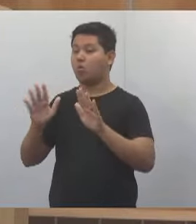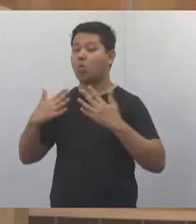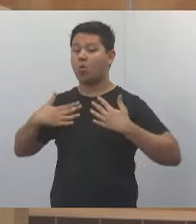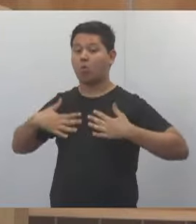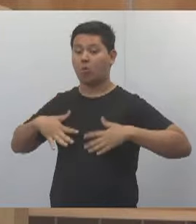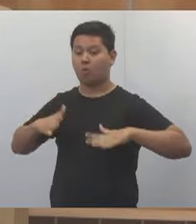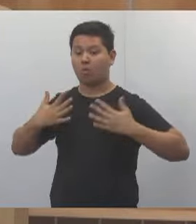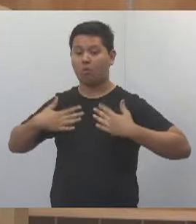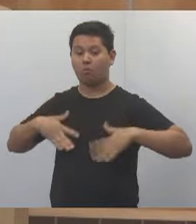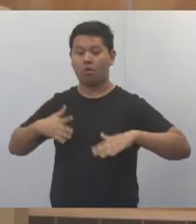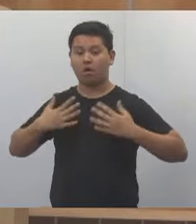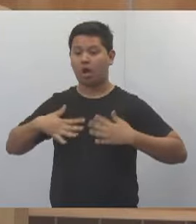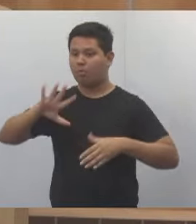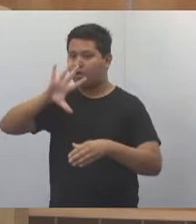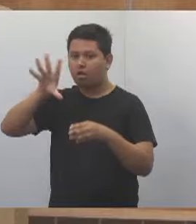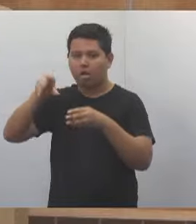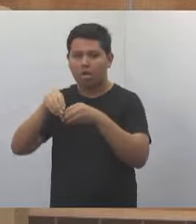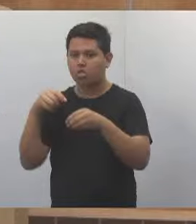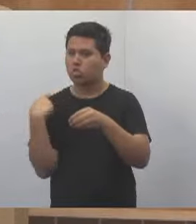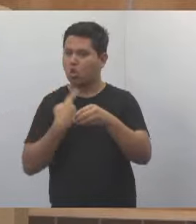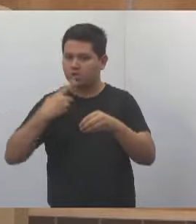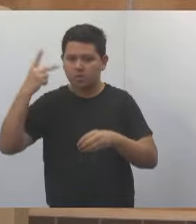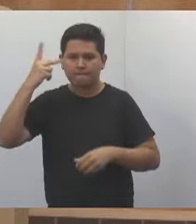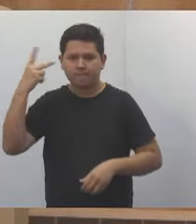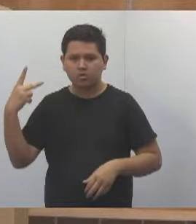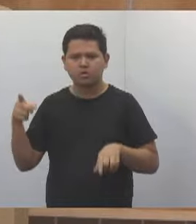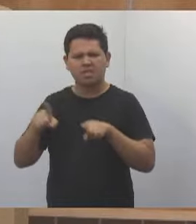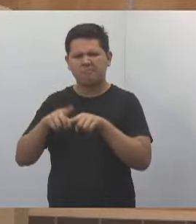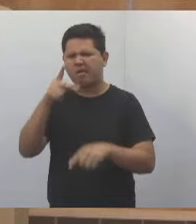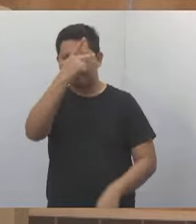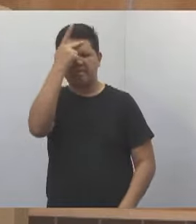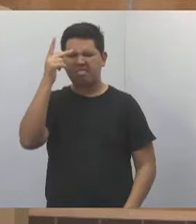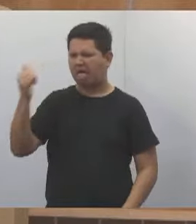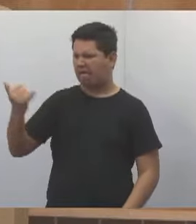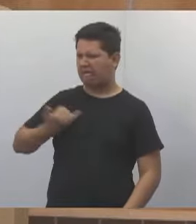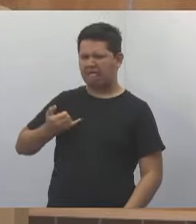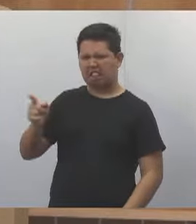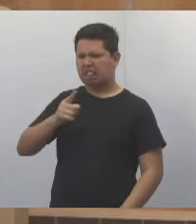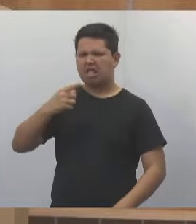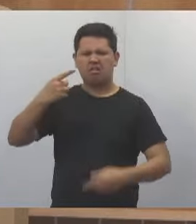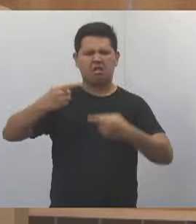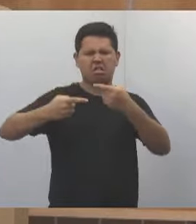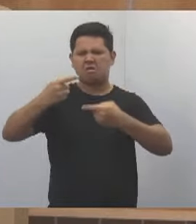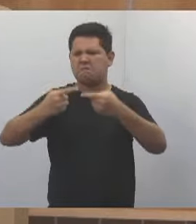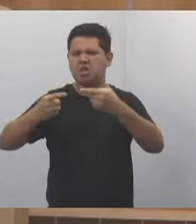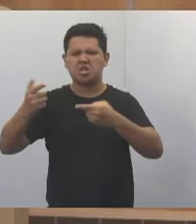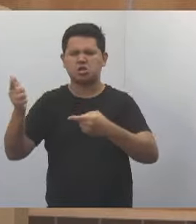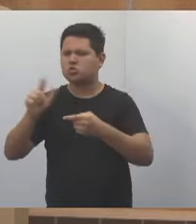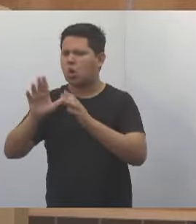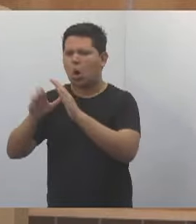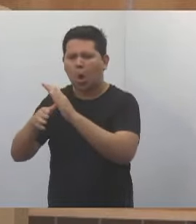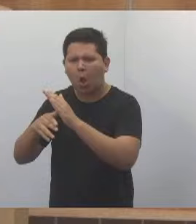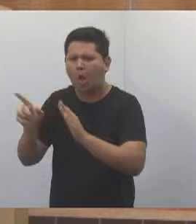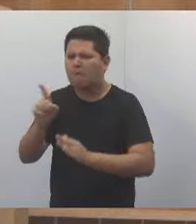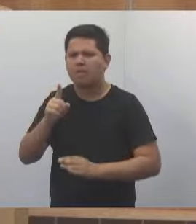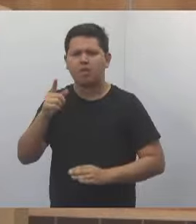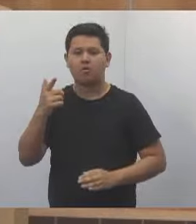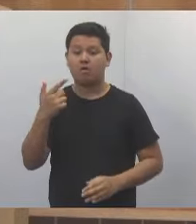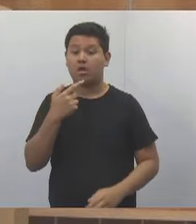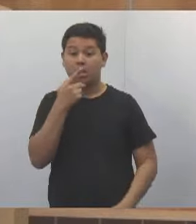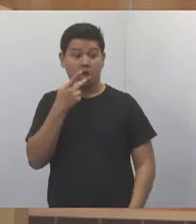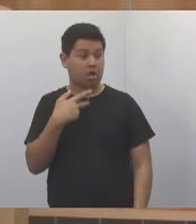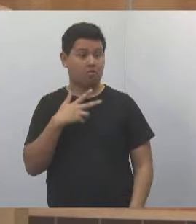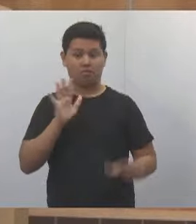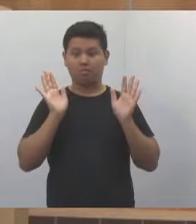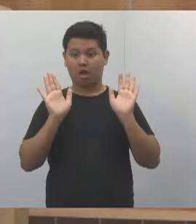peraí. Porque a gente passa isso como político também. Que as pessoas, ah, nenhum político presta, todo mundo rouba, todo mundo. Ô, peraí, eu nunca peguei